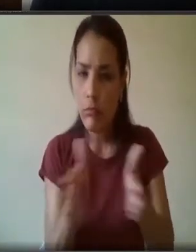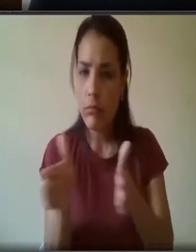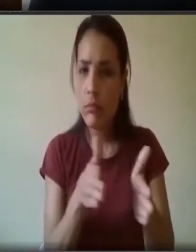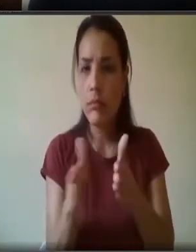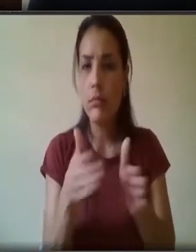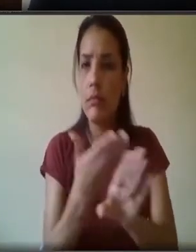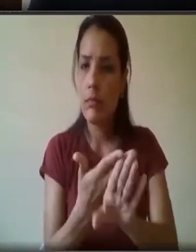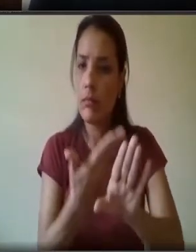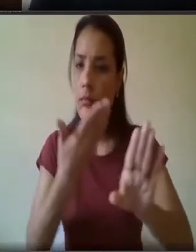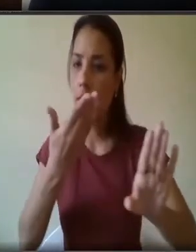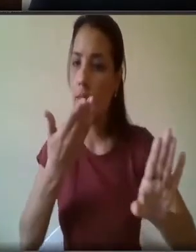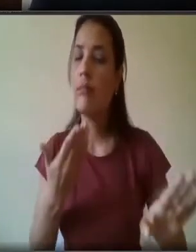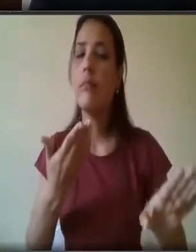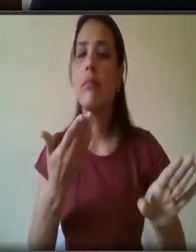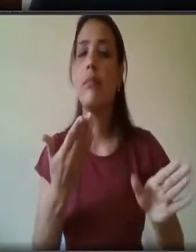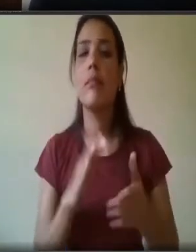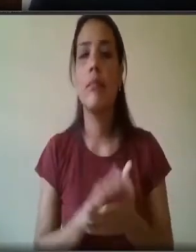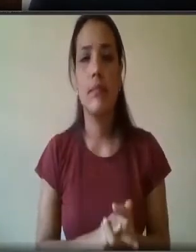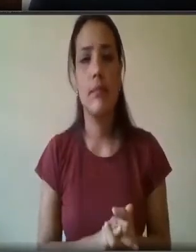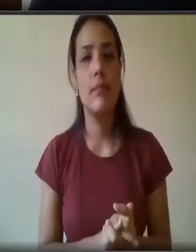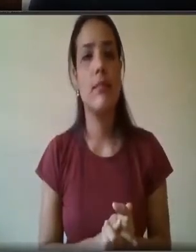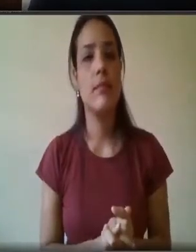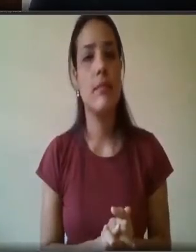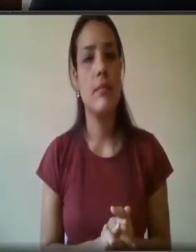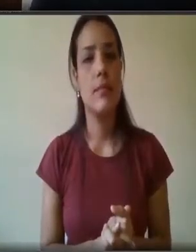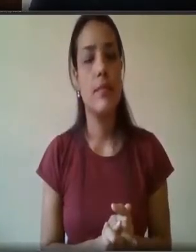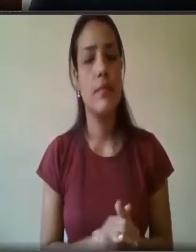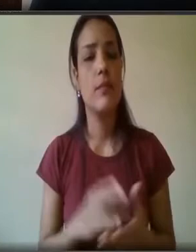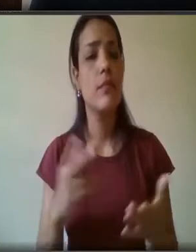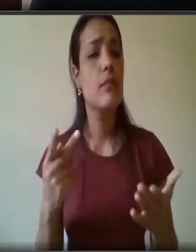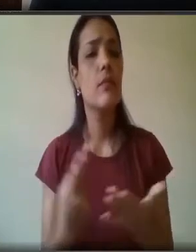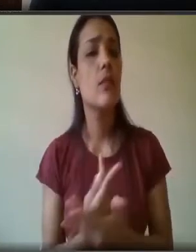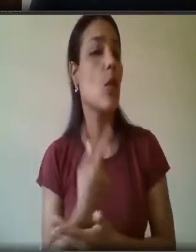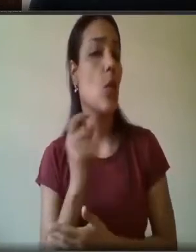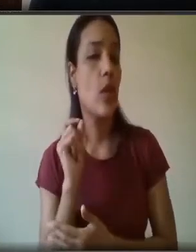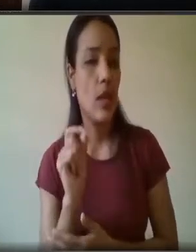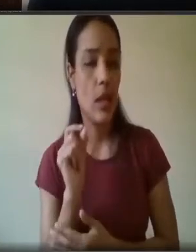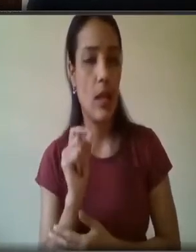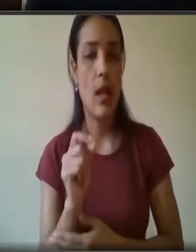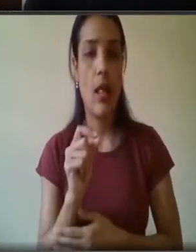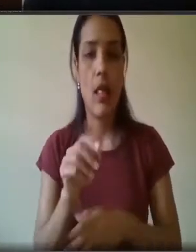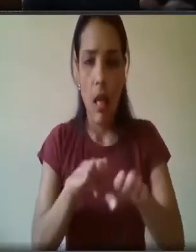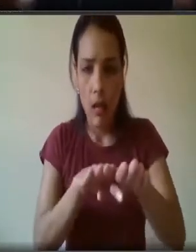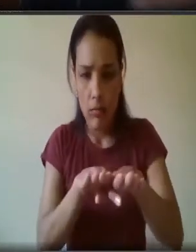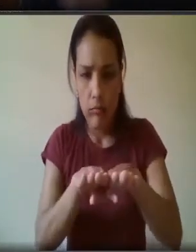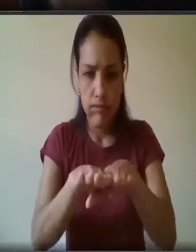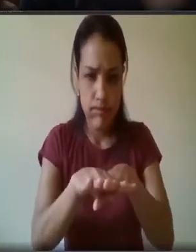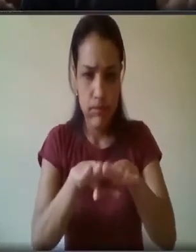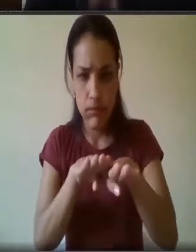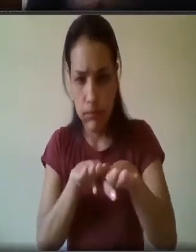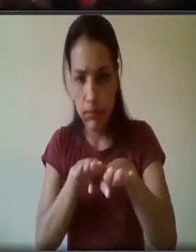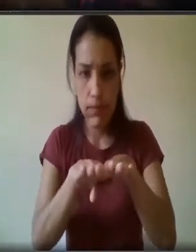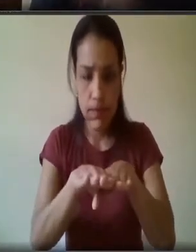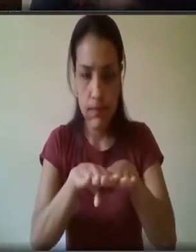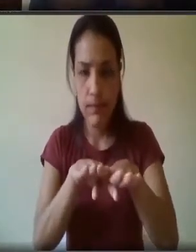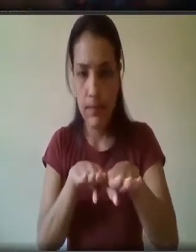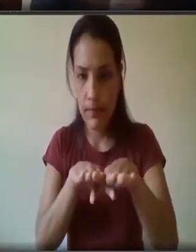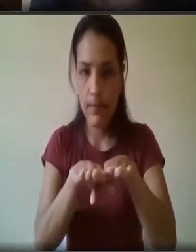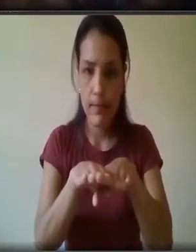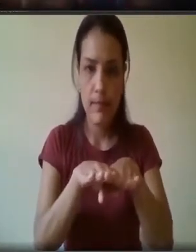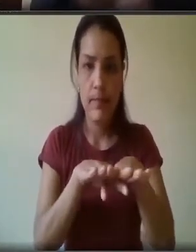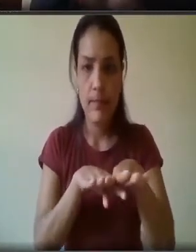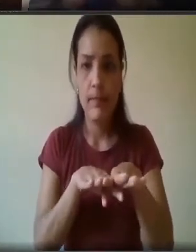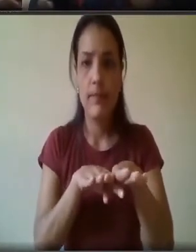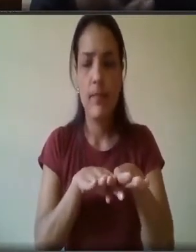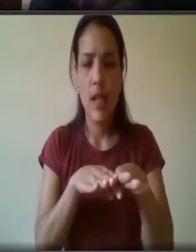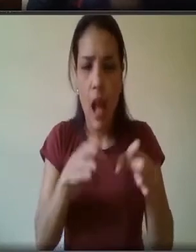só, elas causaram aqui, ou melhor, de colisão à placa, elas causaram